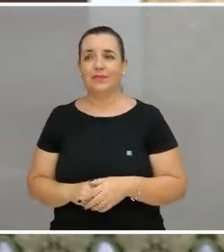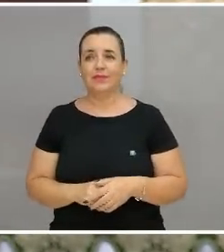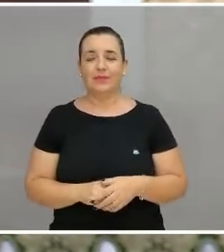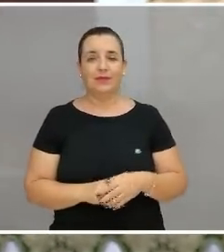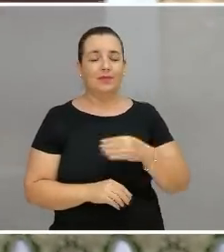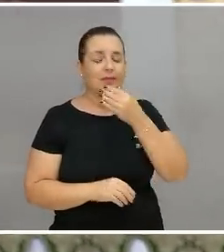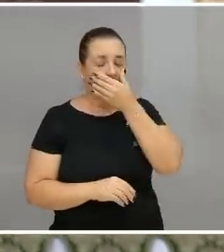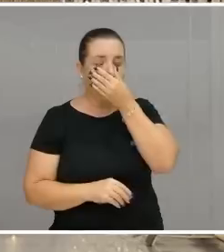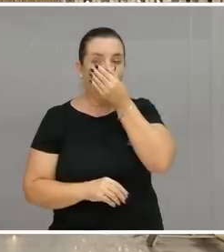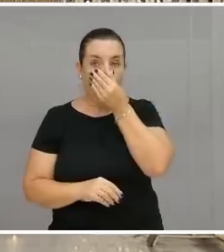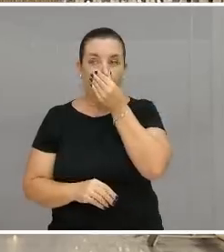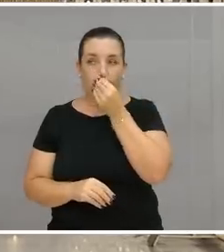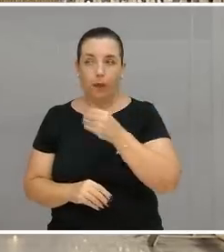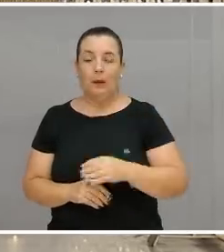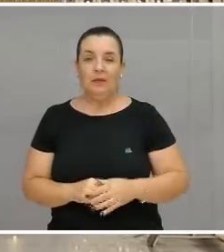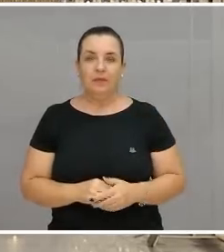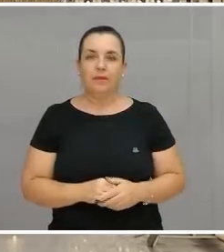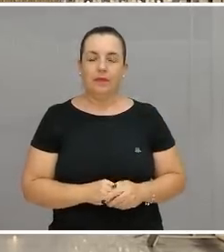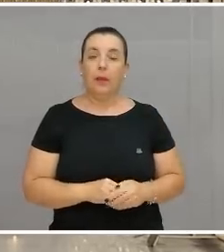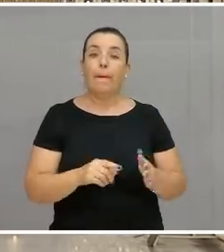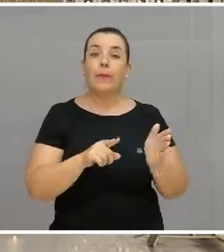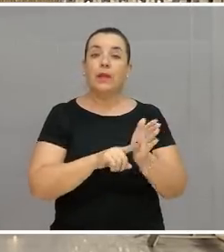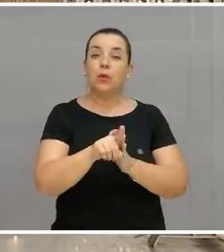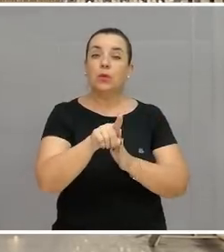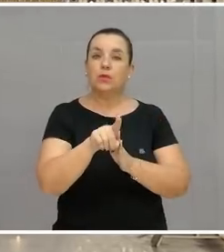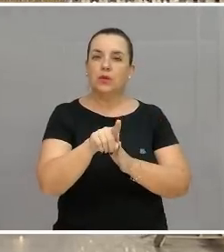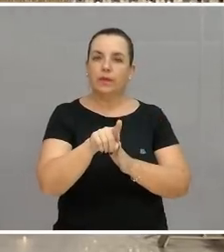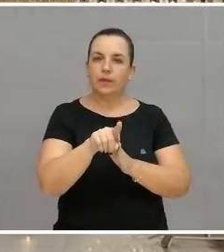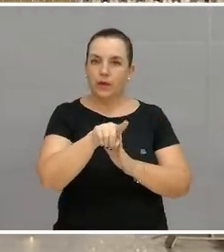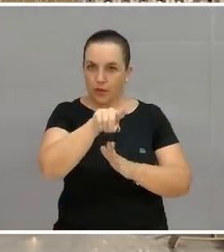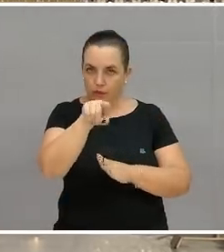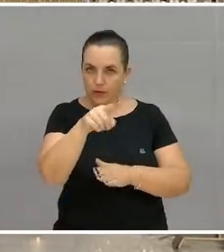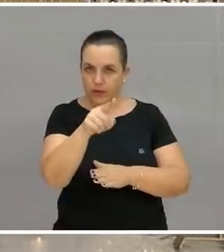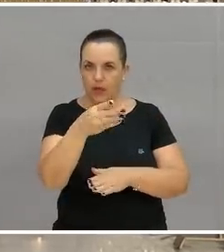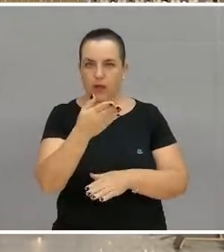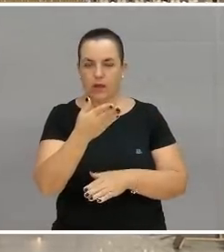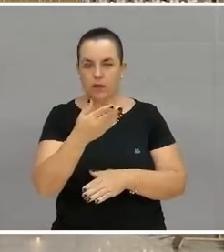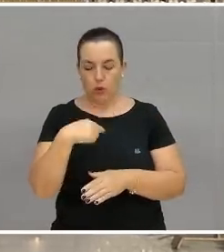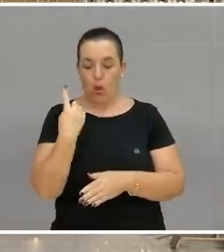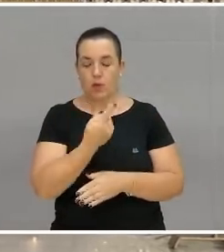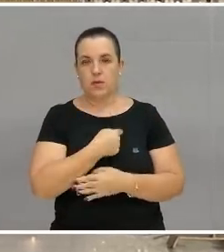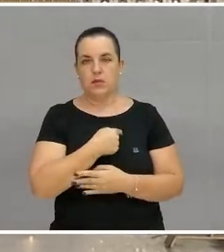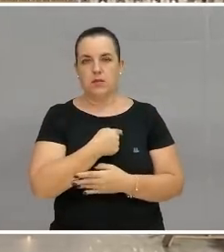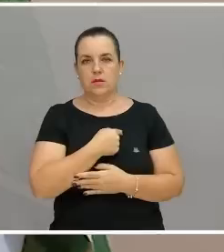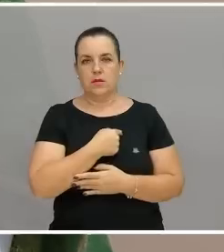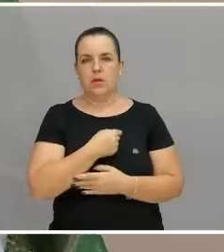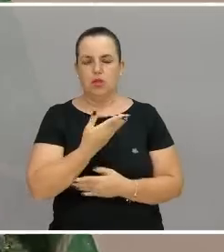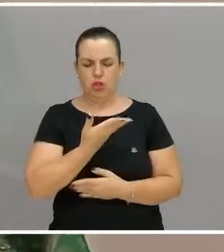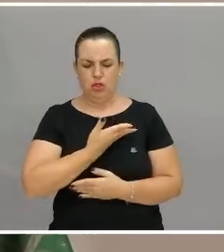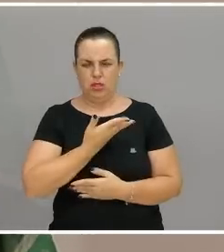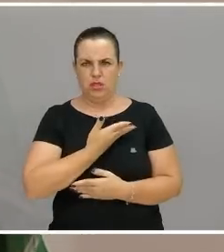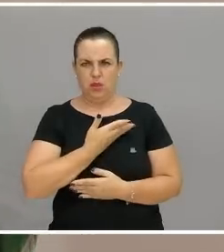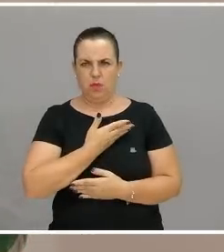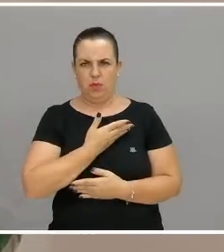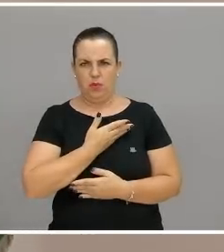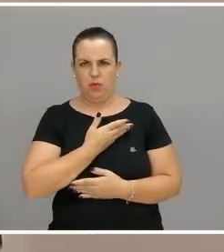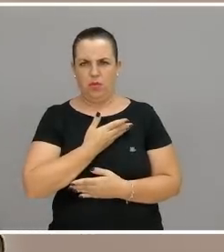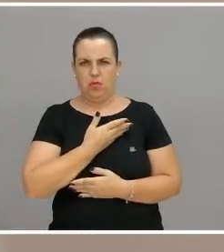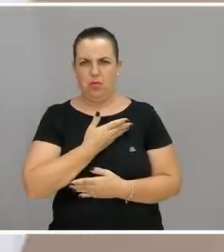Termino com uma pergunta: você tem sido um discípulo, um dos